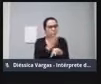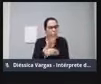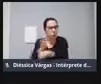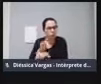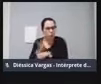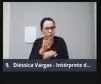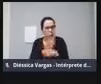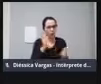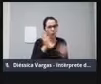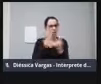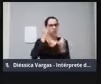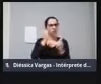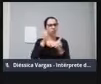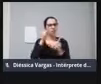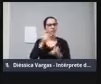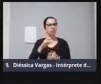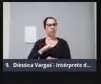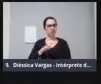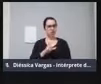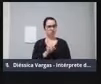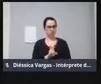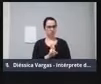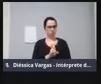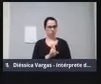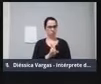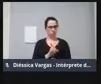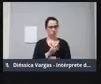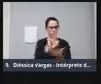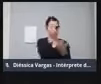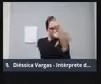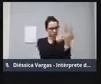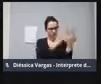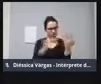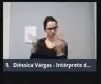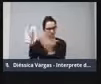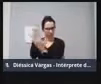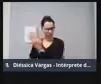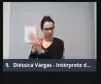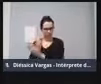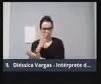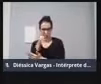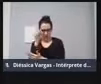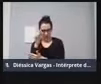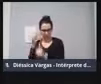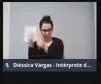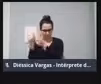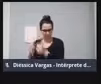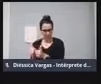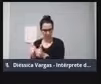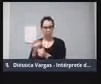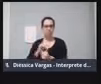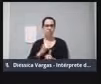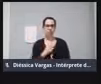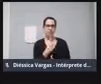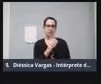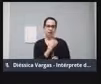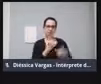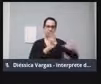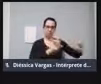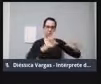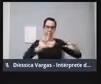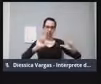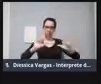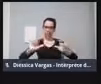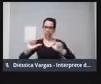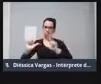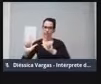painéis, como pode ver na primeira imagem ali, e cada painel era formado por dez cartulinas, e continha, então, a mesma imagem que